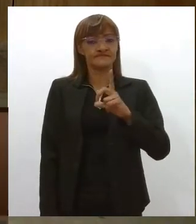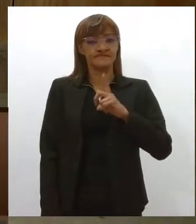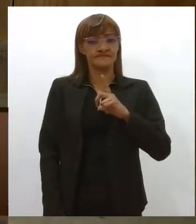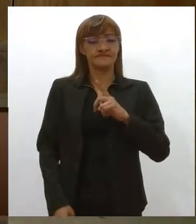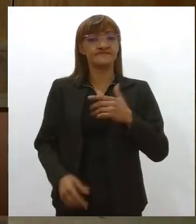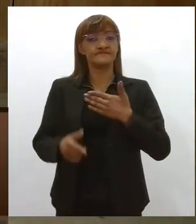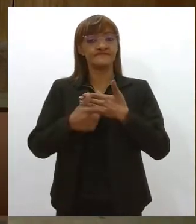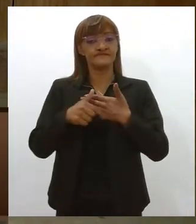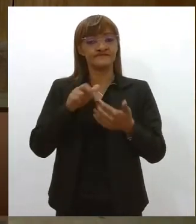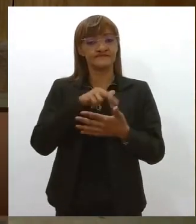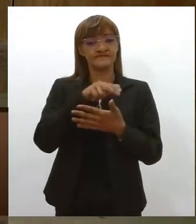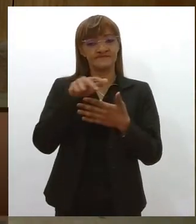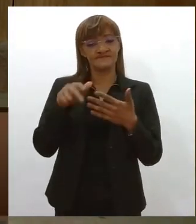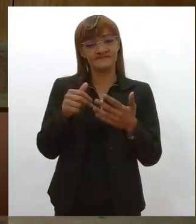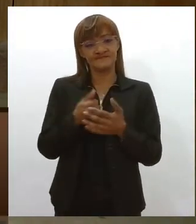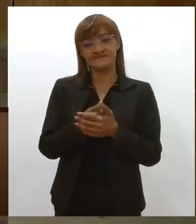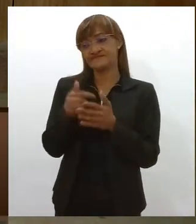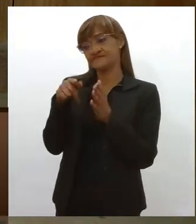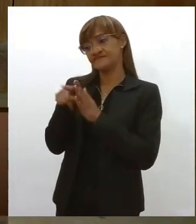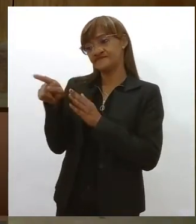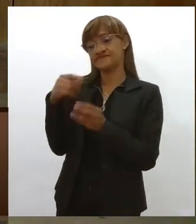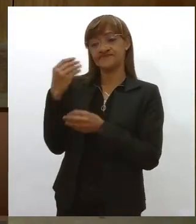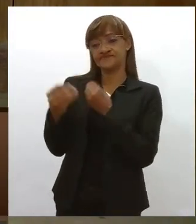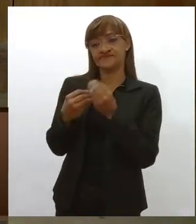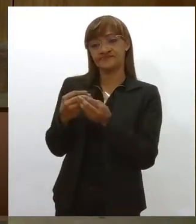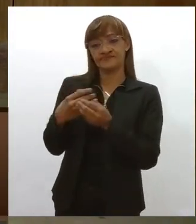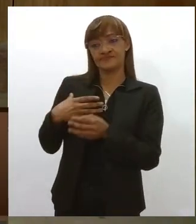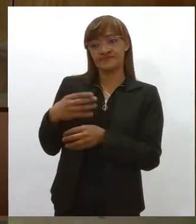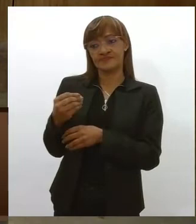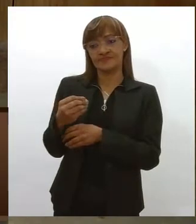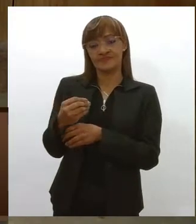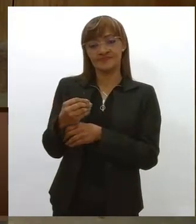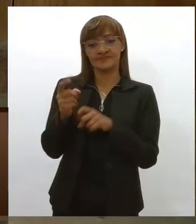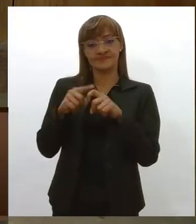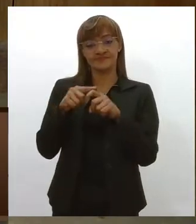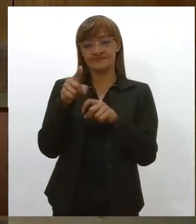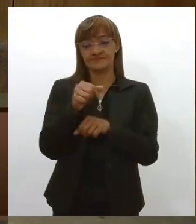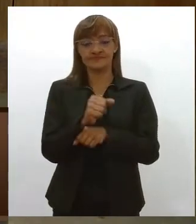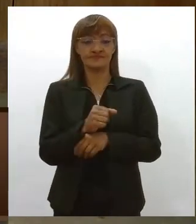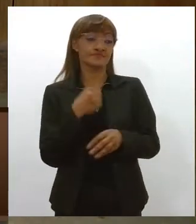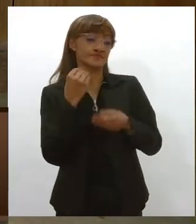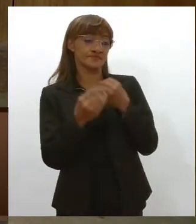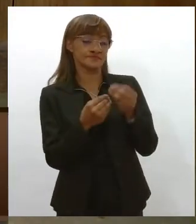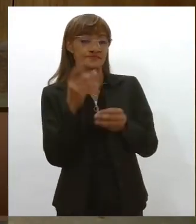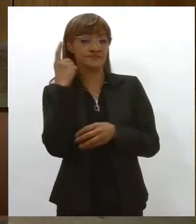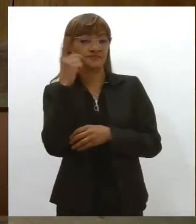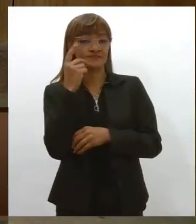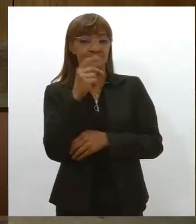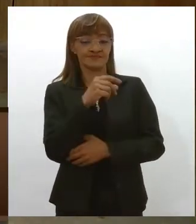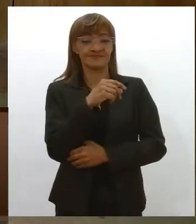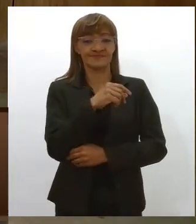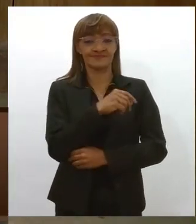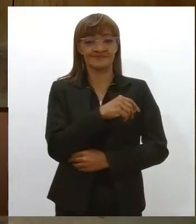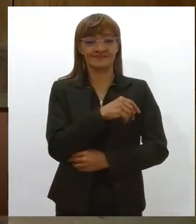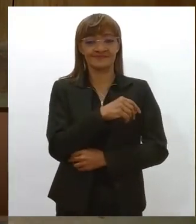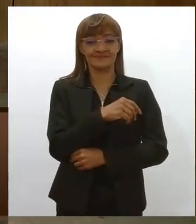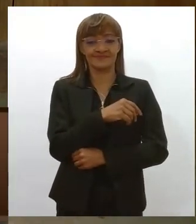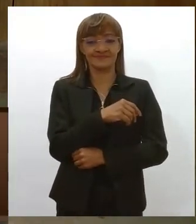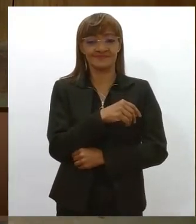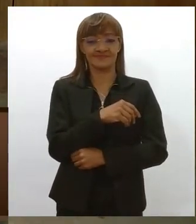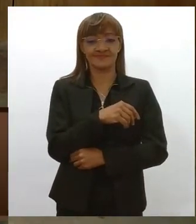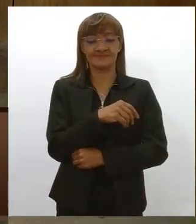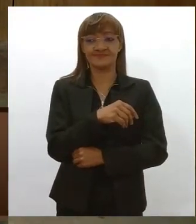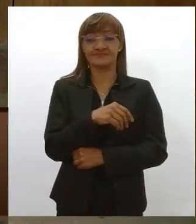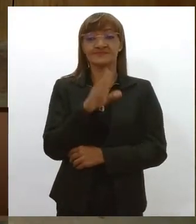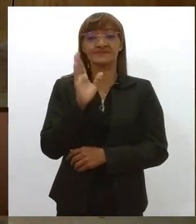Ninguém pergunta para o marido, e aí, como é que você vai levar seu filho ao médico? Né? E como é que vai ser a deputada na hora de administrar esses afazeres,